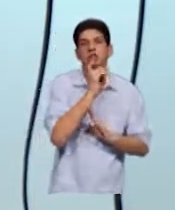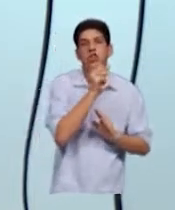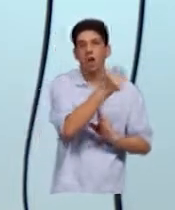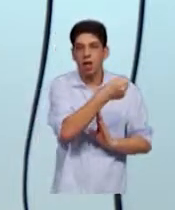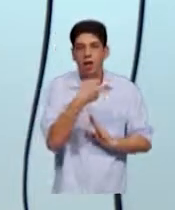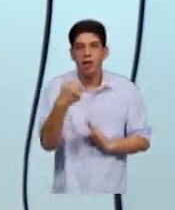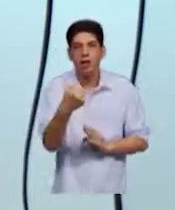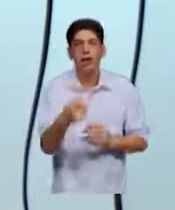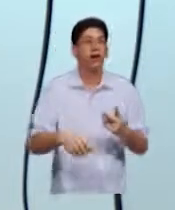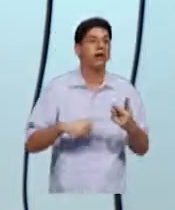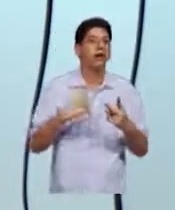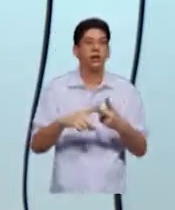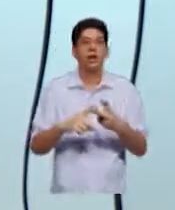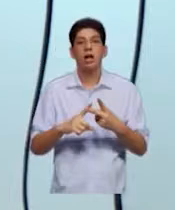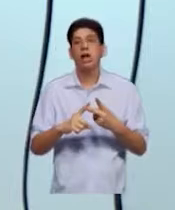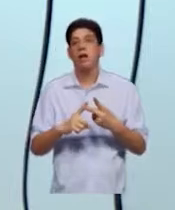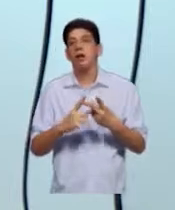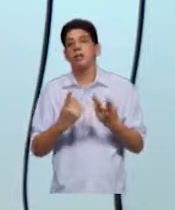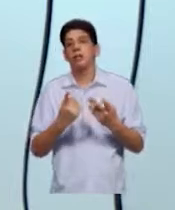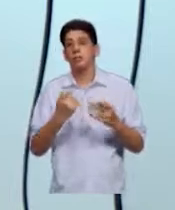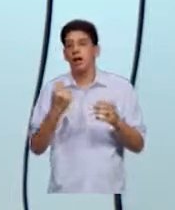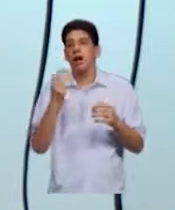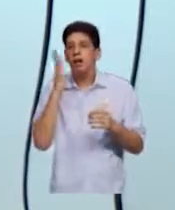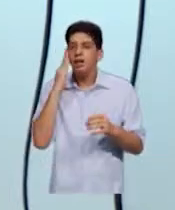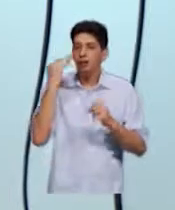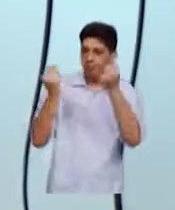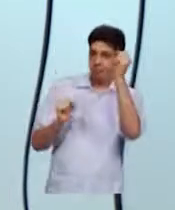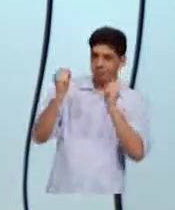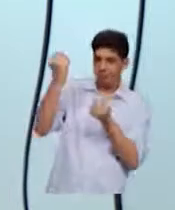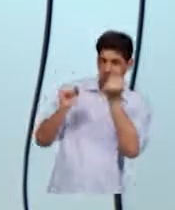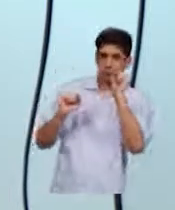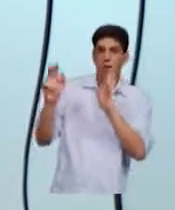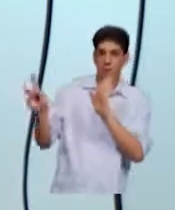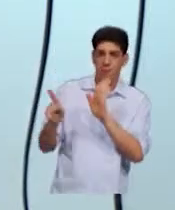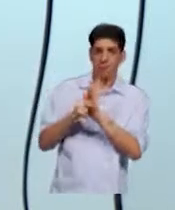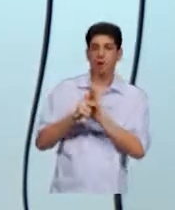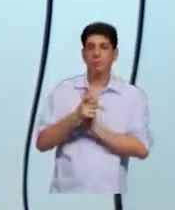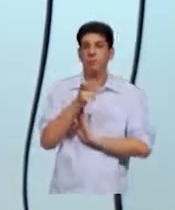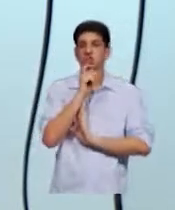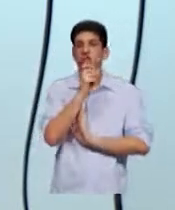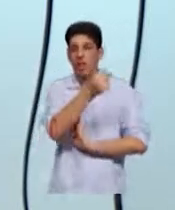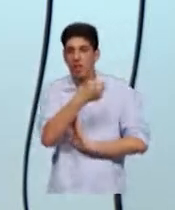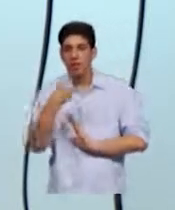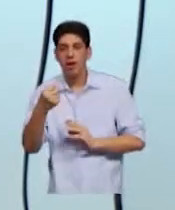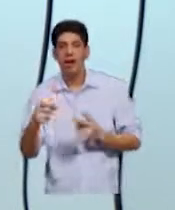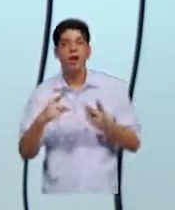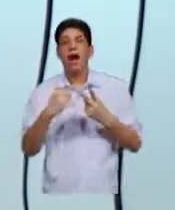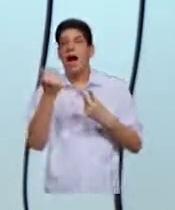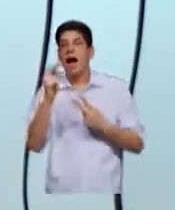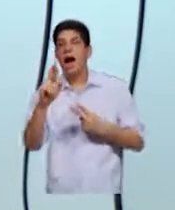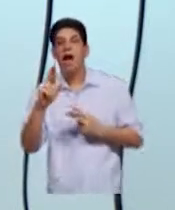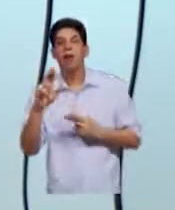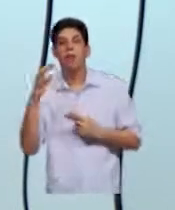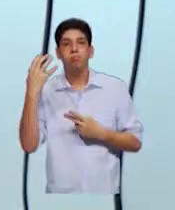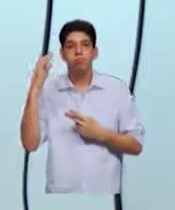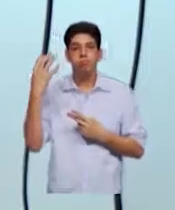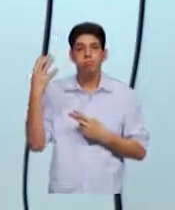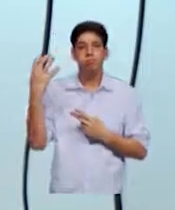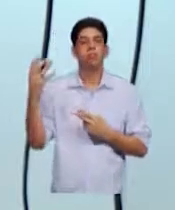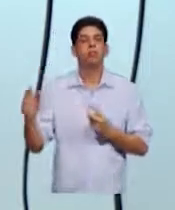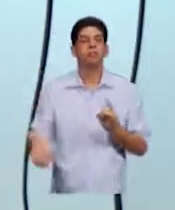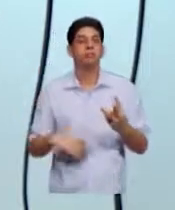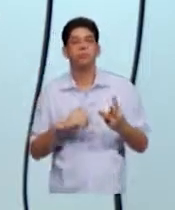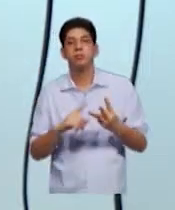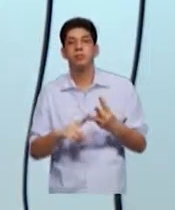de fabricação de refrigeradores, geladeira, muito utilizado ar-condicionado, muito utilizado também nos